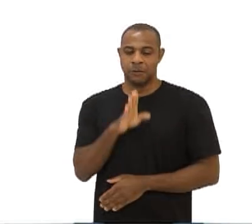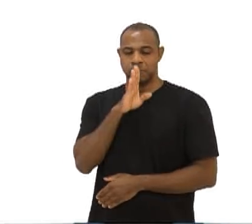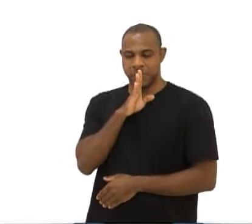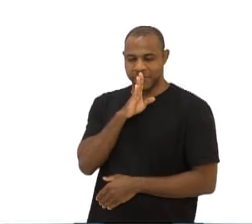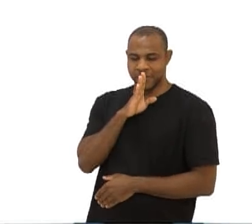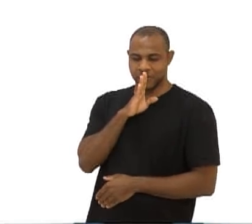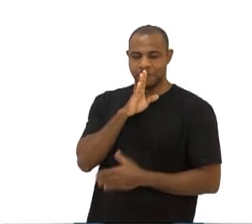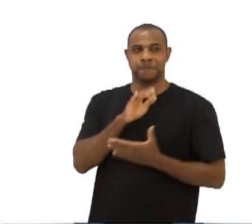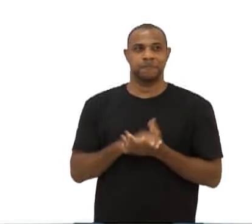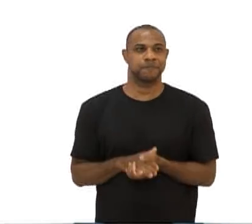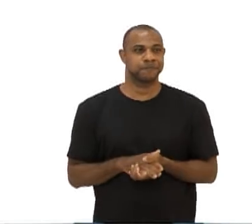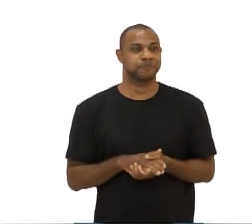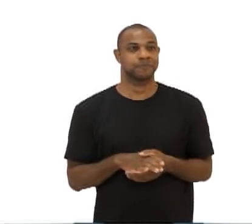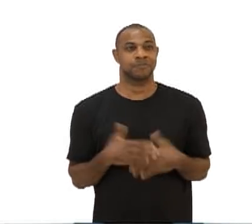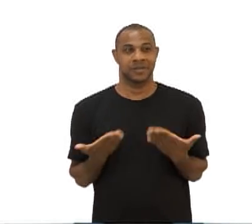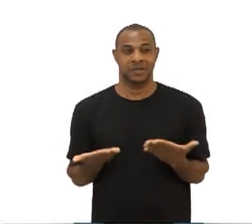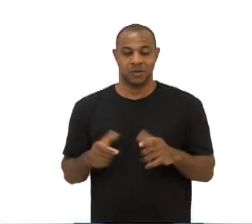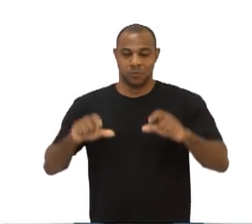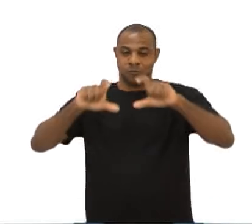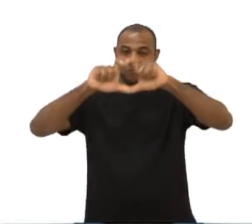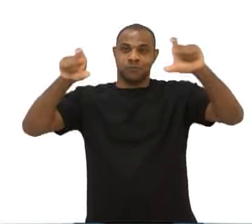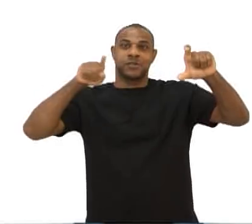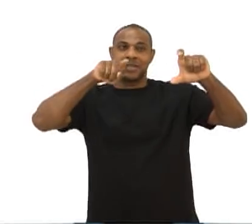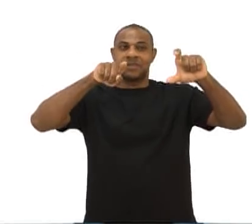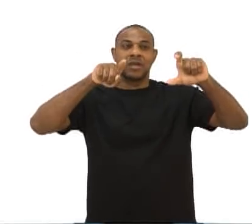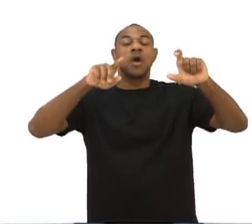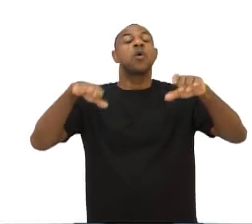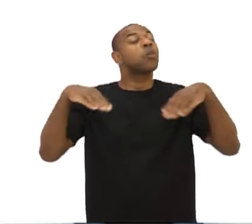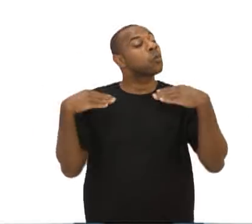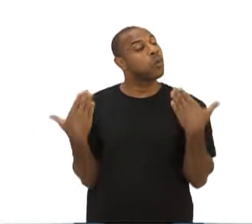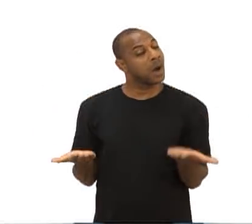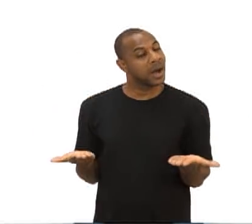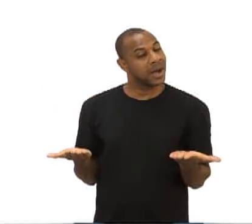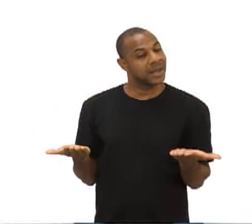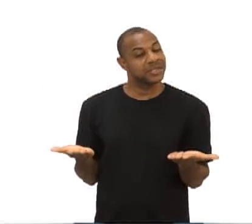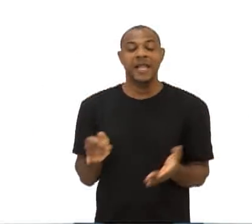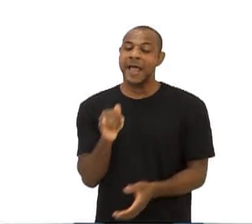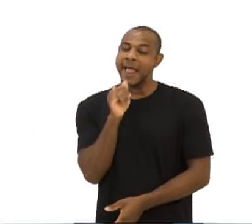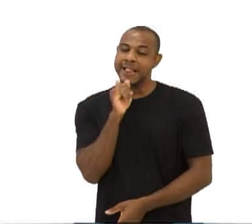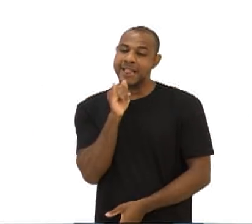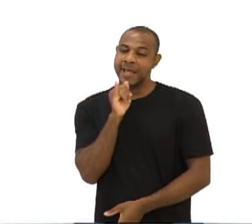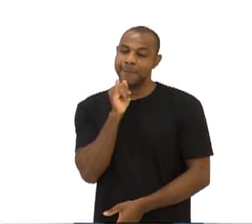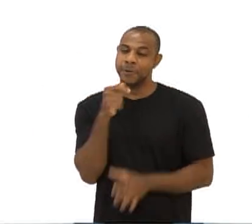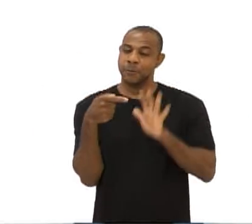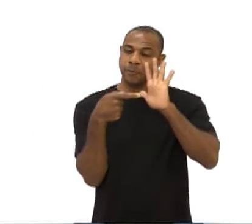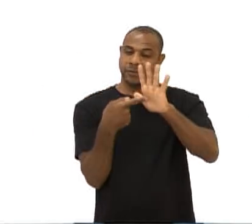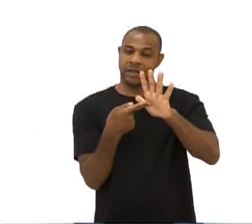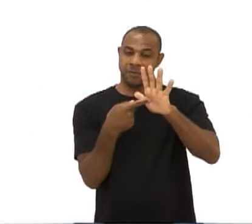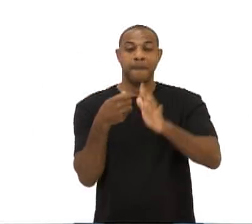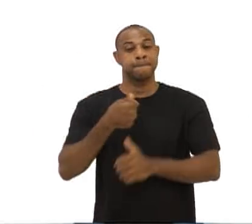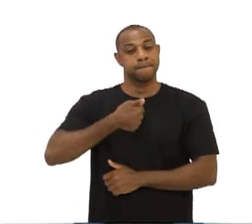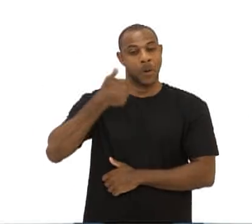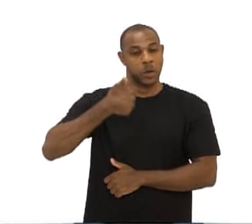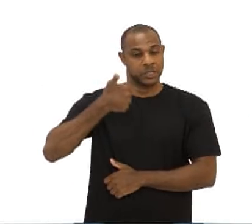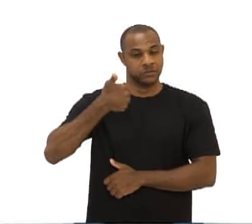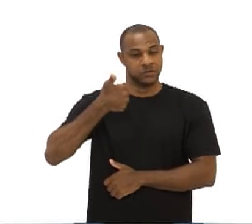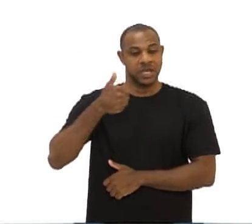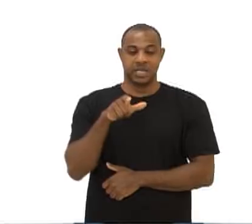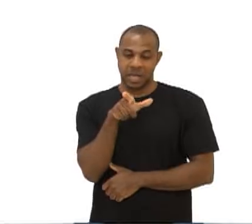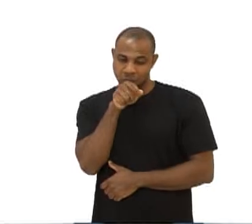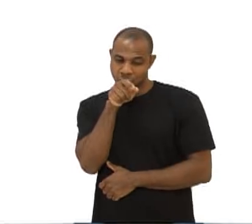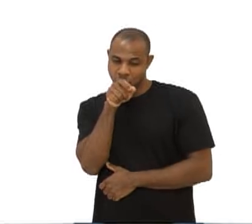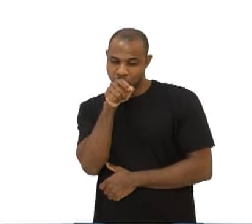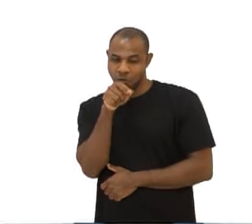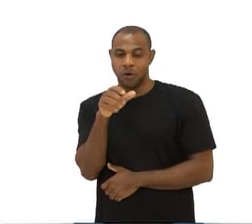ela. Conforme o trecho. Quais são os exemplos positivos que as